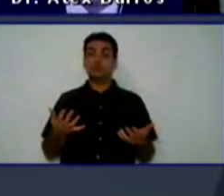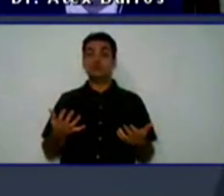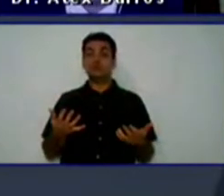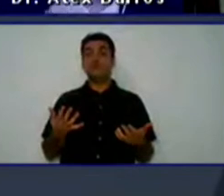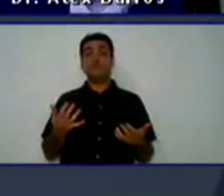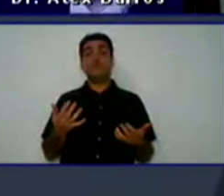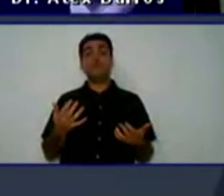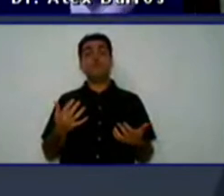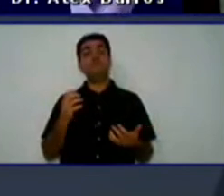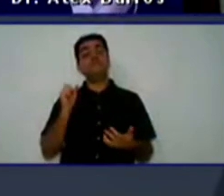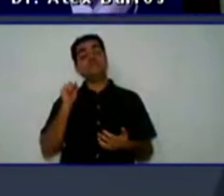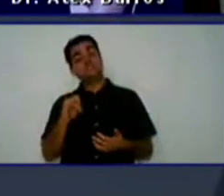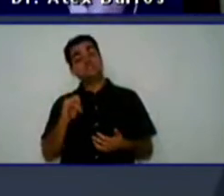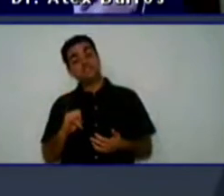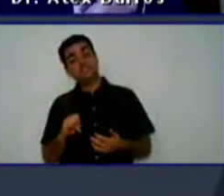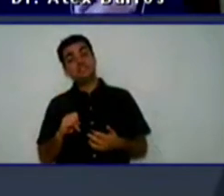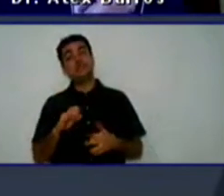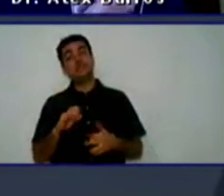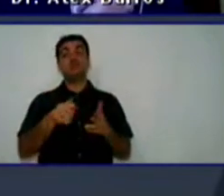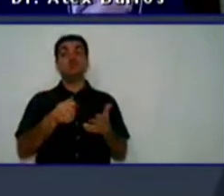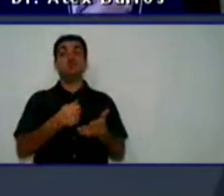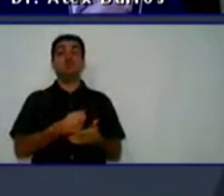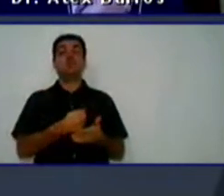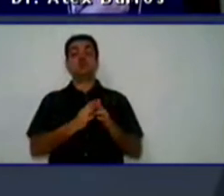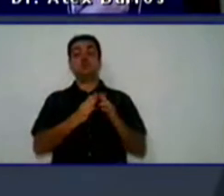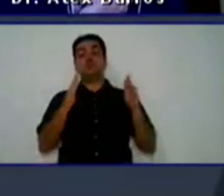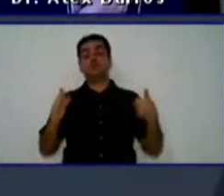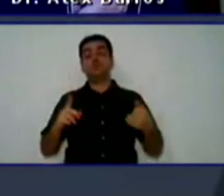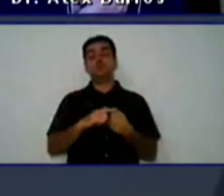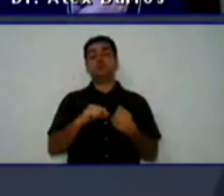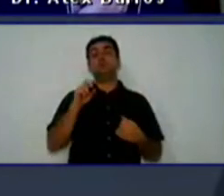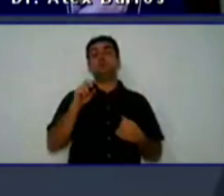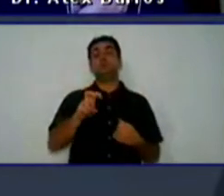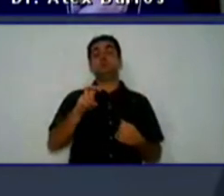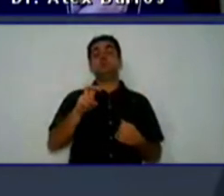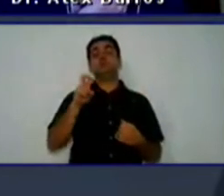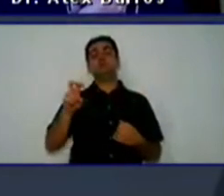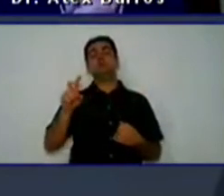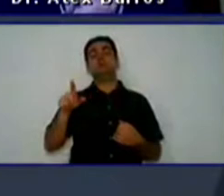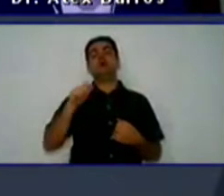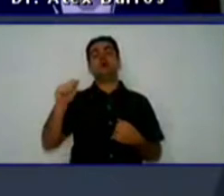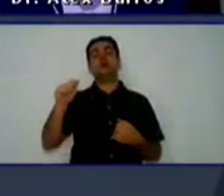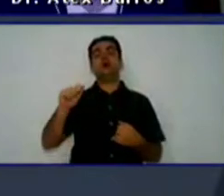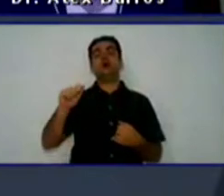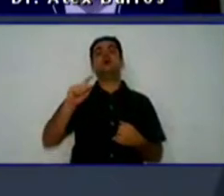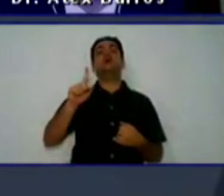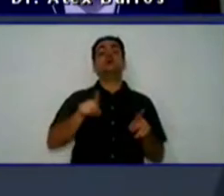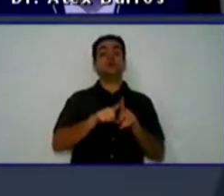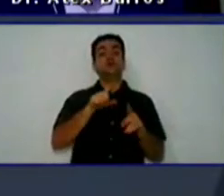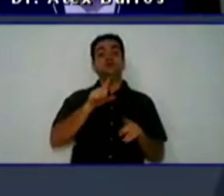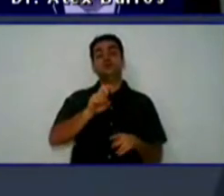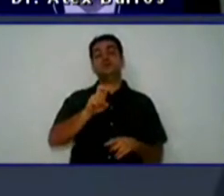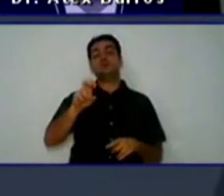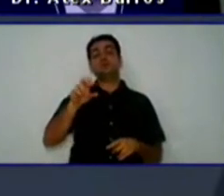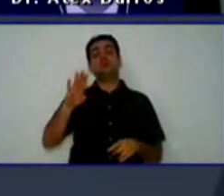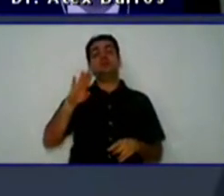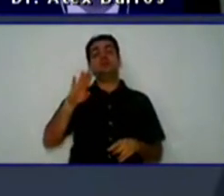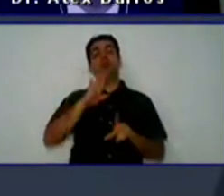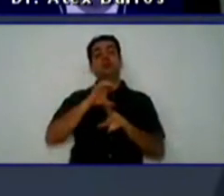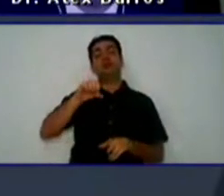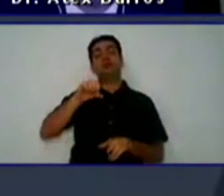inexigível se cumprido o disposto no artigo 55A e 55B da 9096